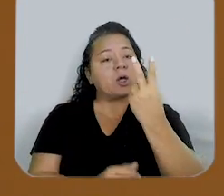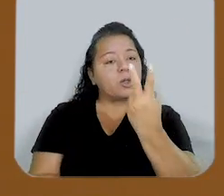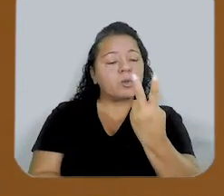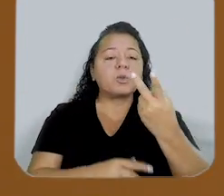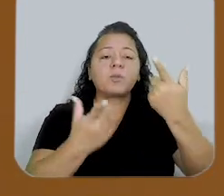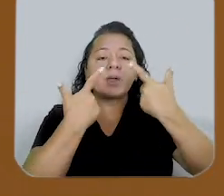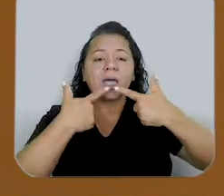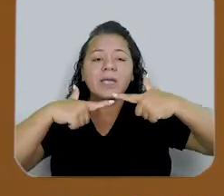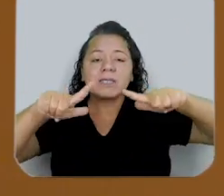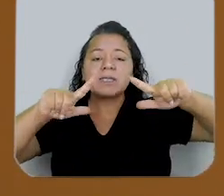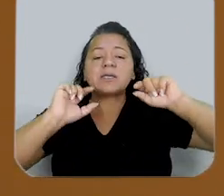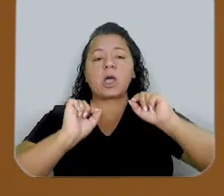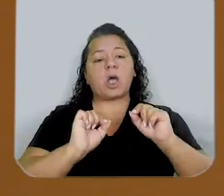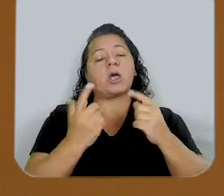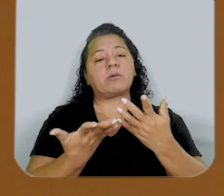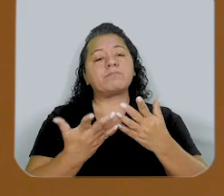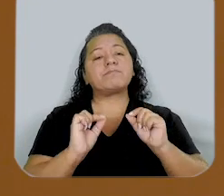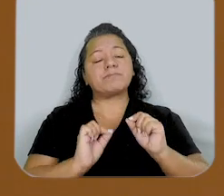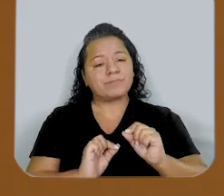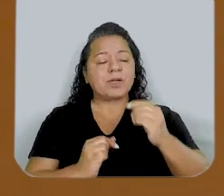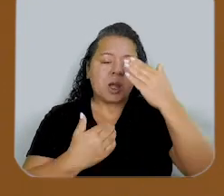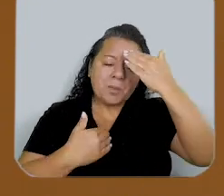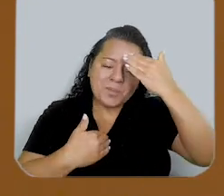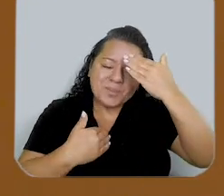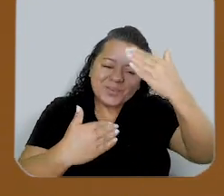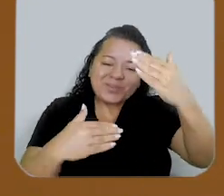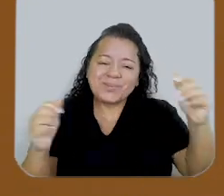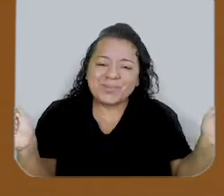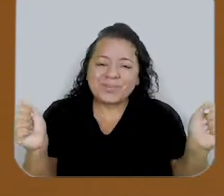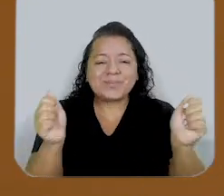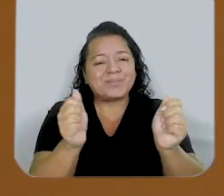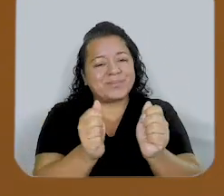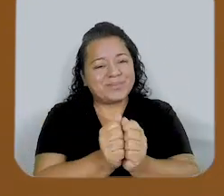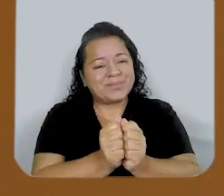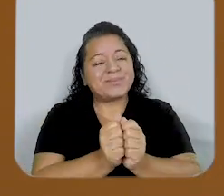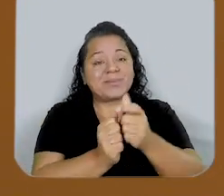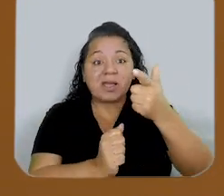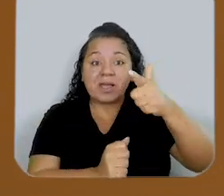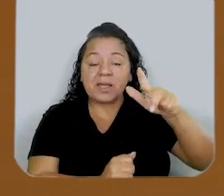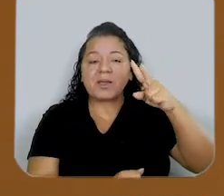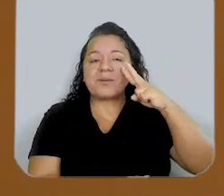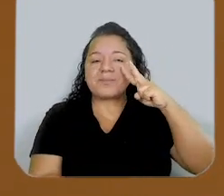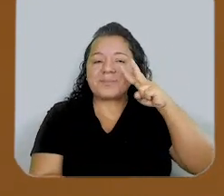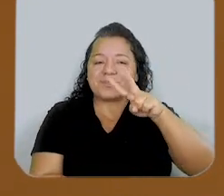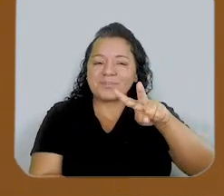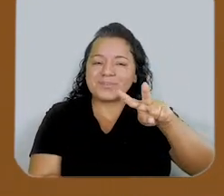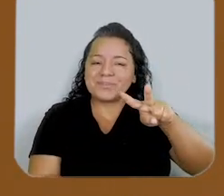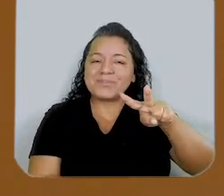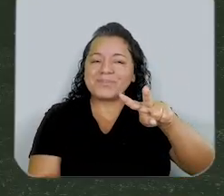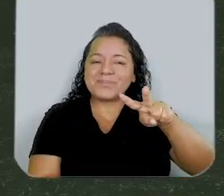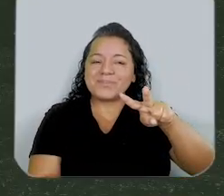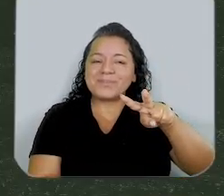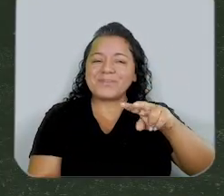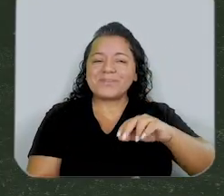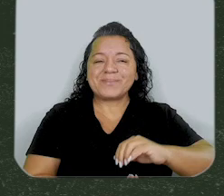2 ou mais linguagens e segmentos. Muito obrigado pela companhia de vocês e a gente se vê no próximo episódio.